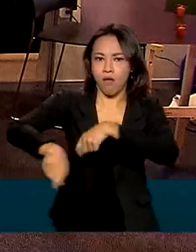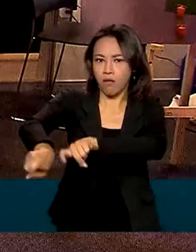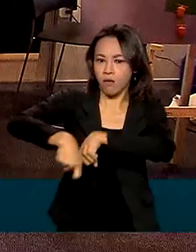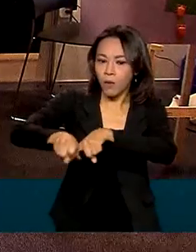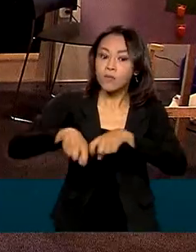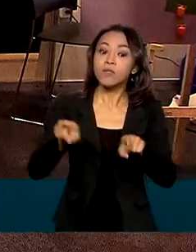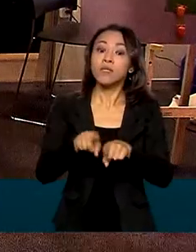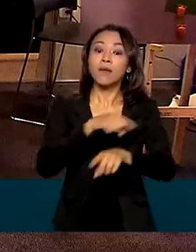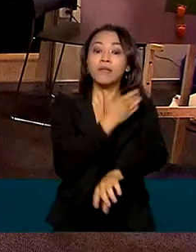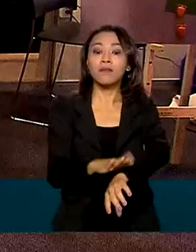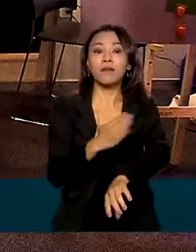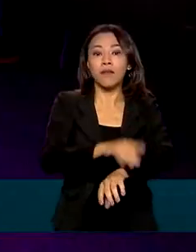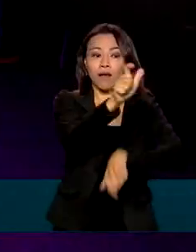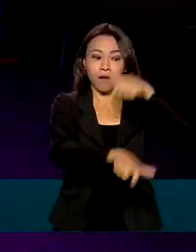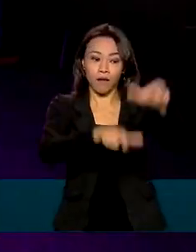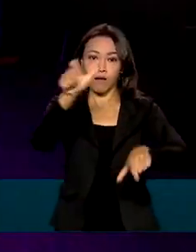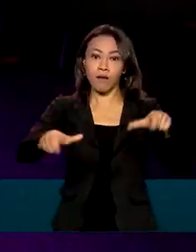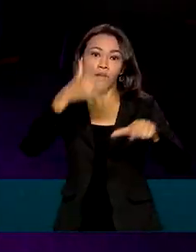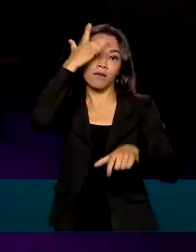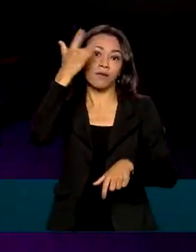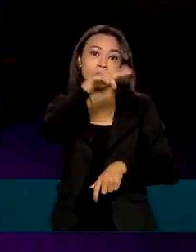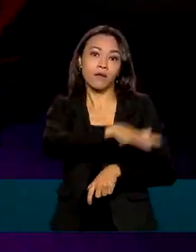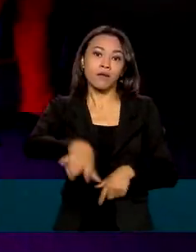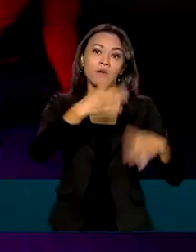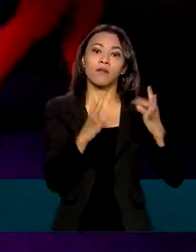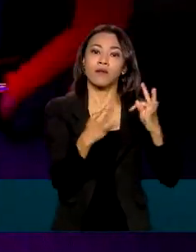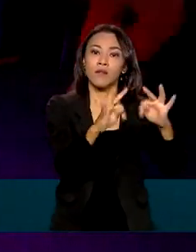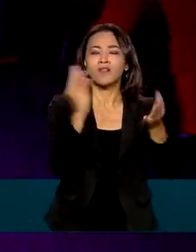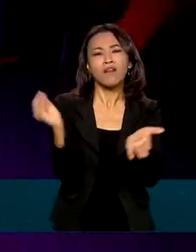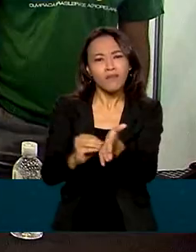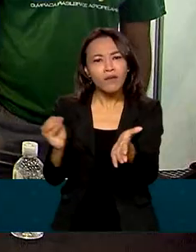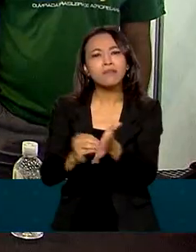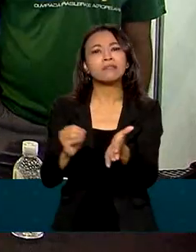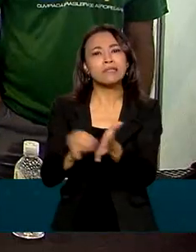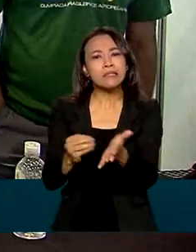na área de tecnologia, com grande carência de mão